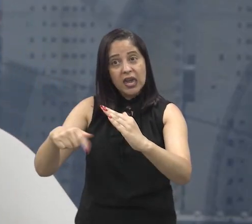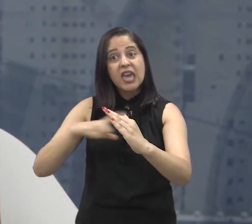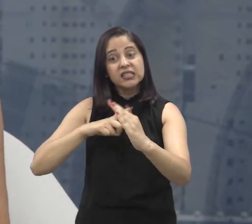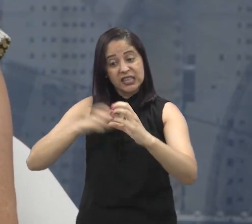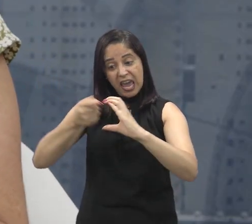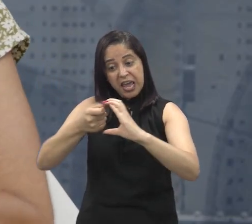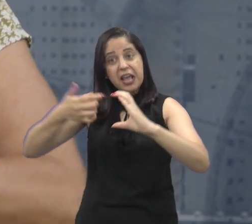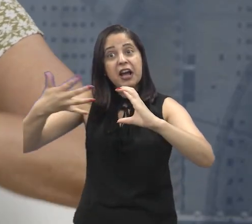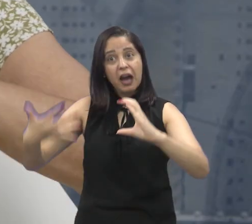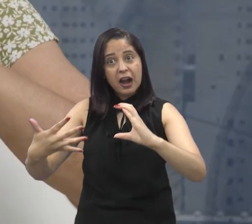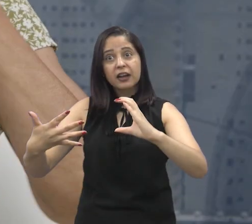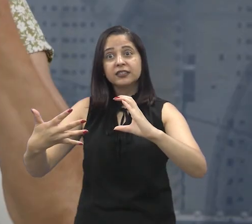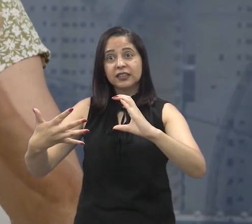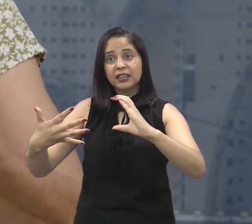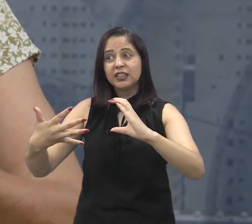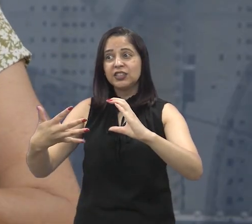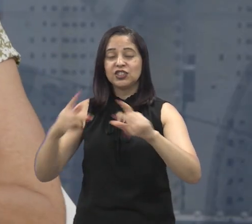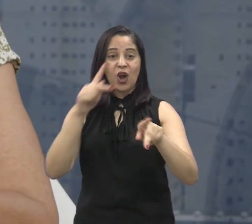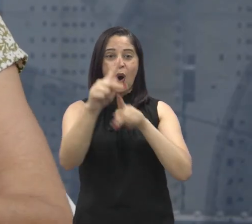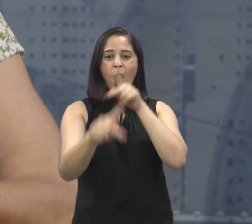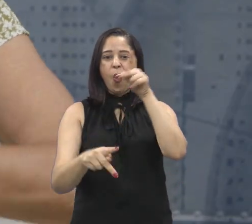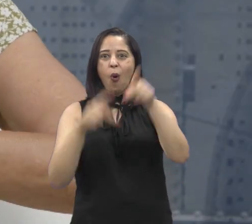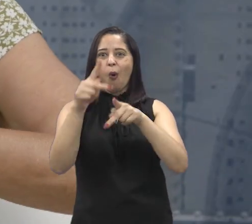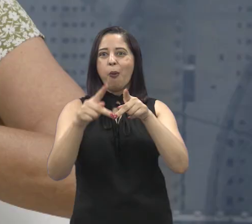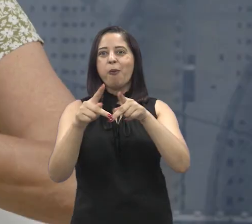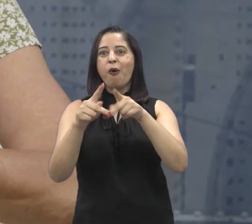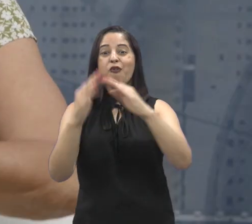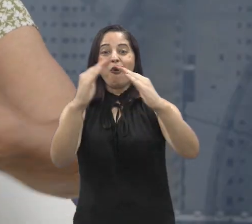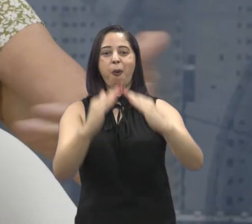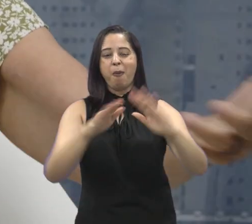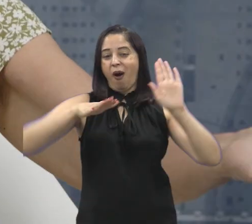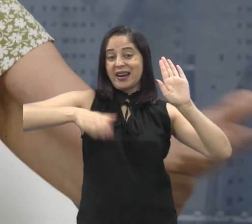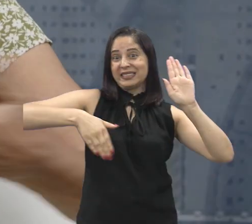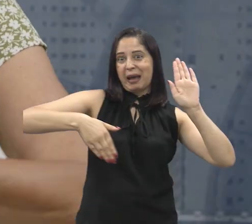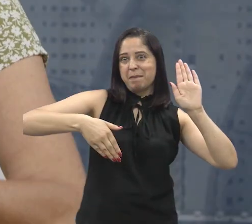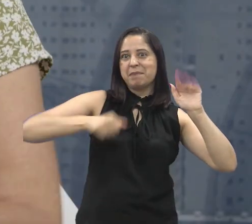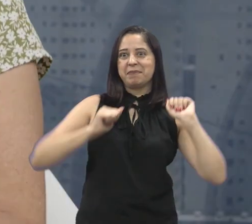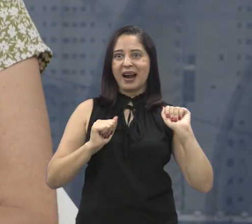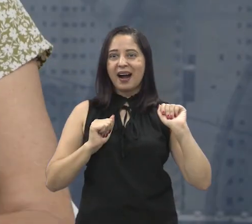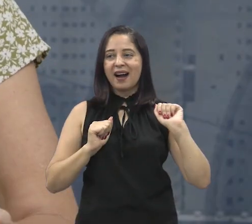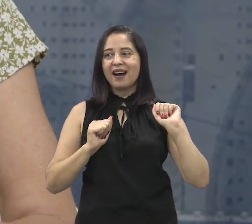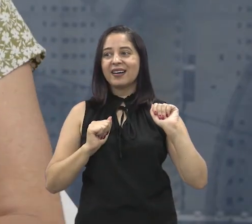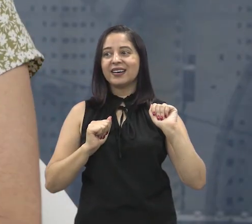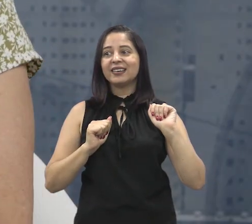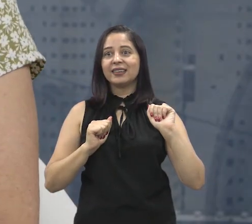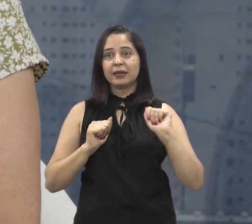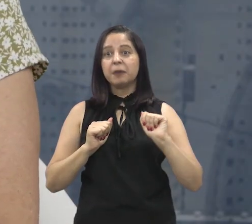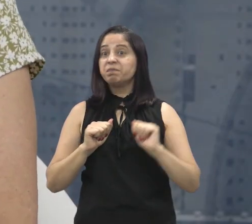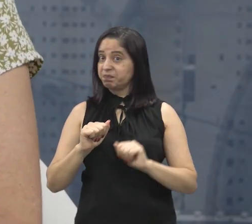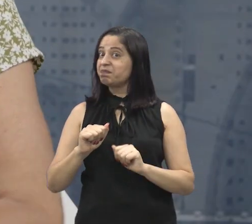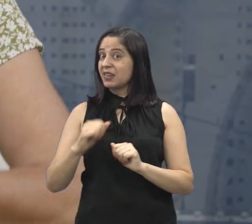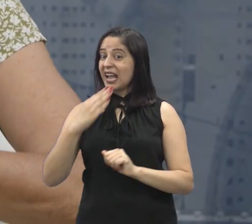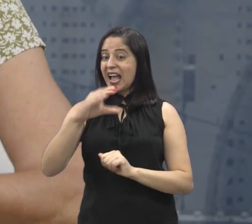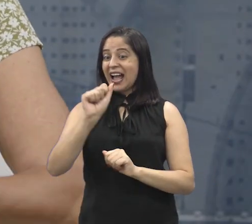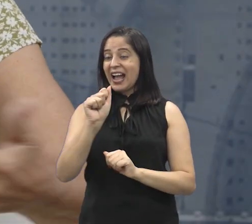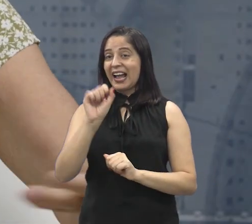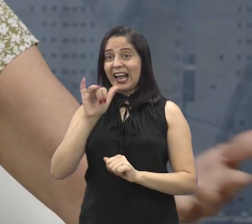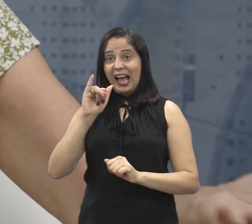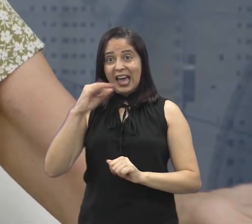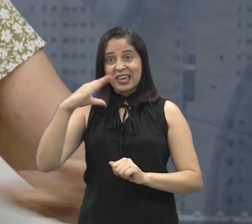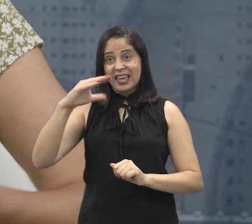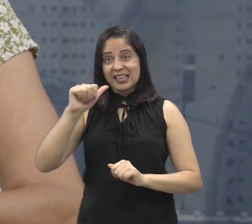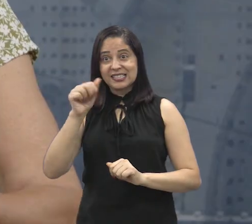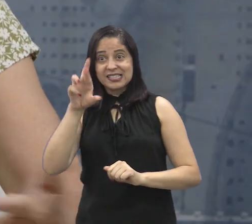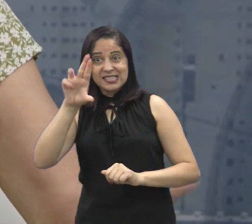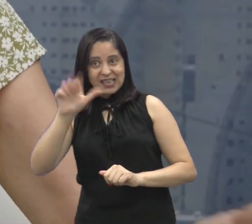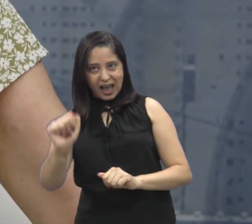Santos falava isso, o povo que nasce no mar, os caiçaras, né? À beira do mar, caiçara significa isso, a Tupi-Guarani é aquele que